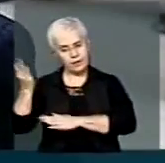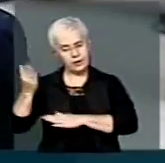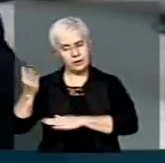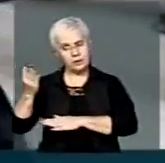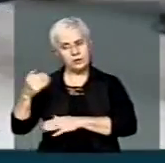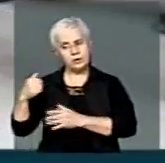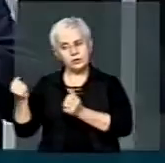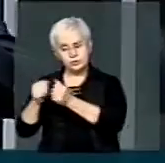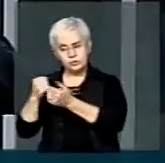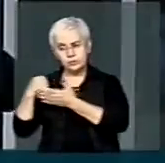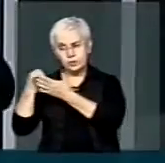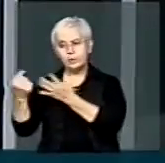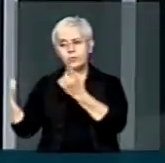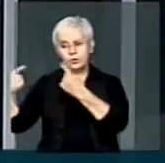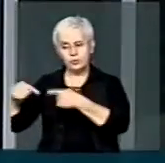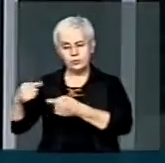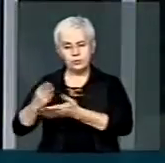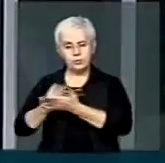governo.